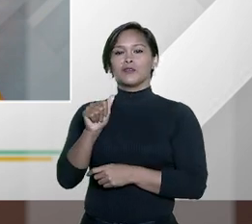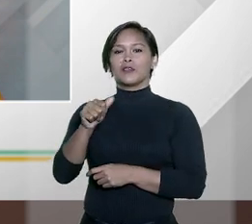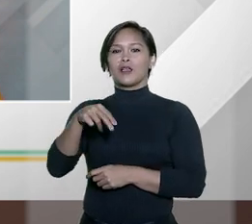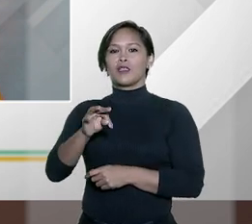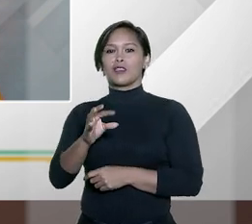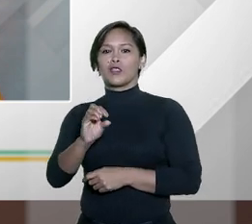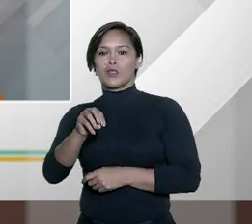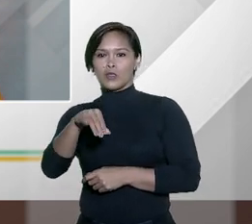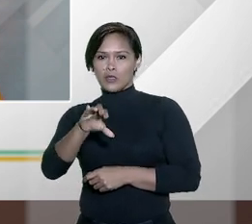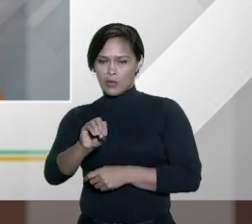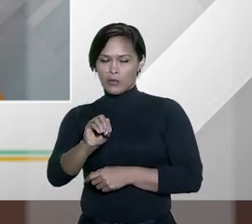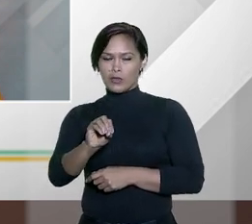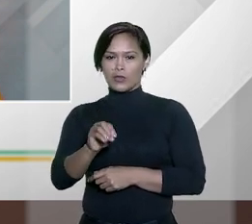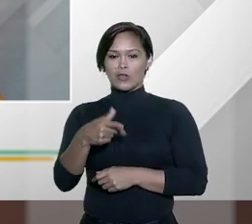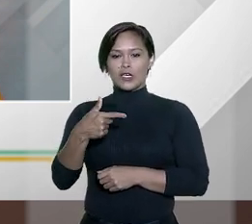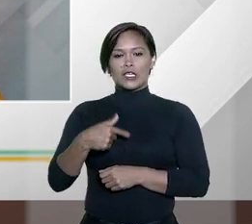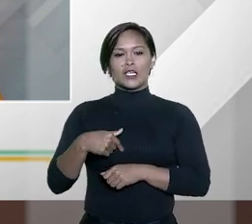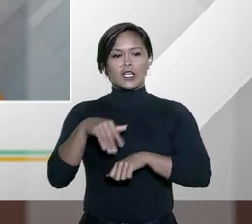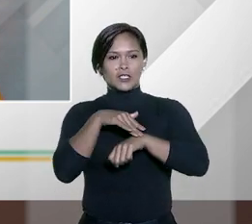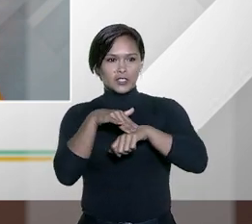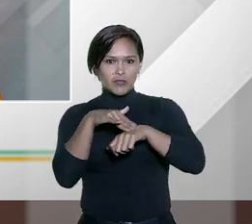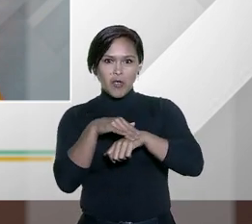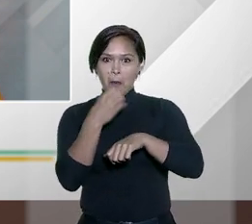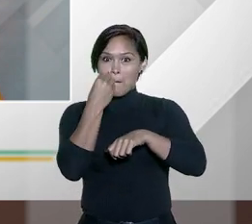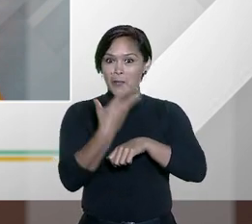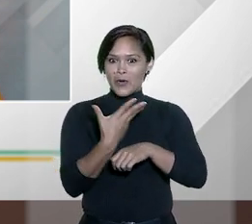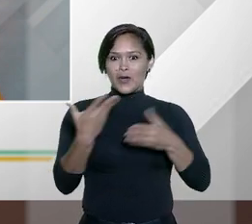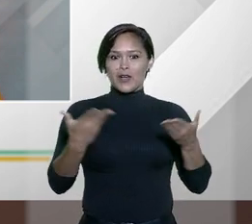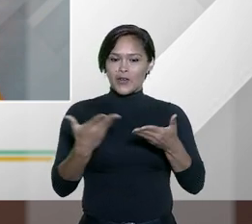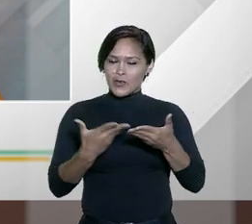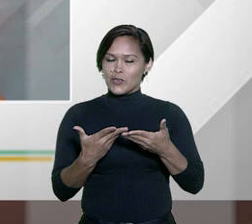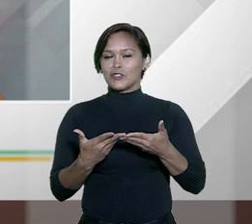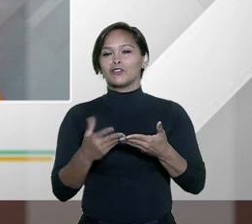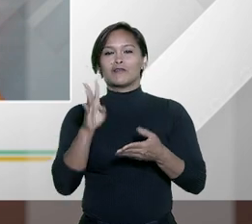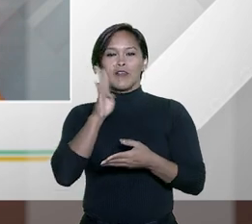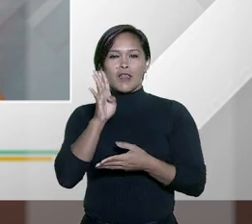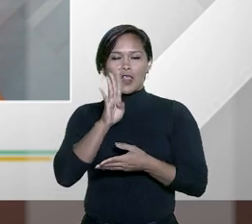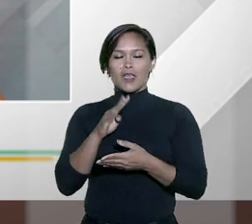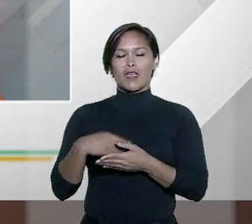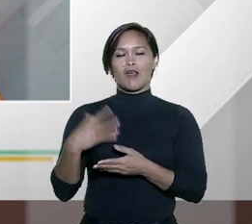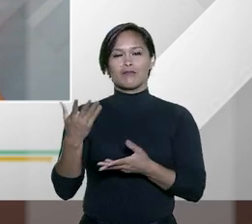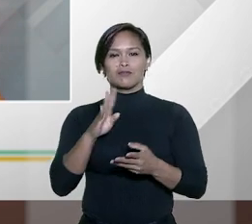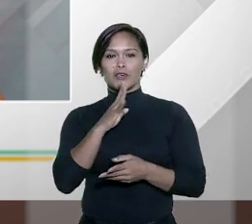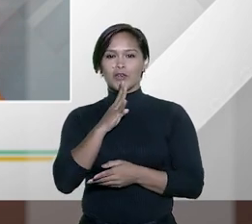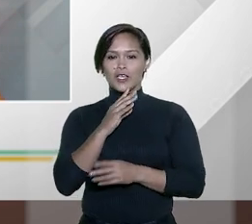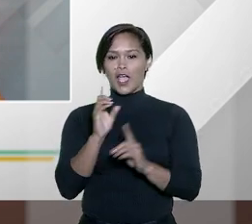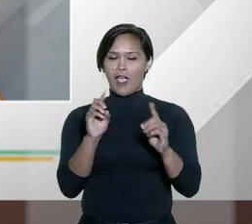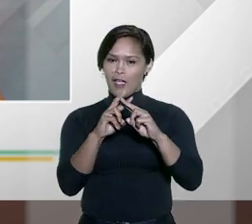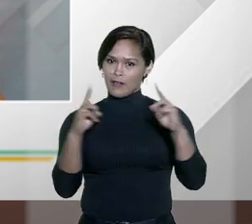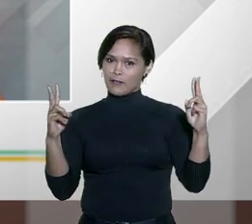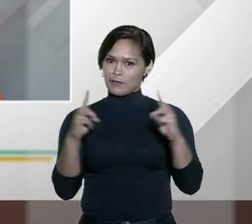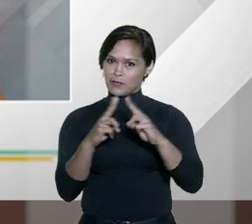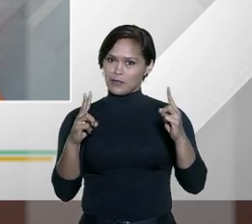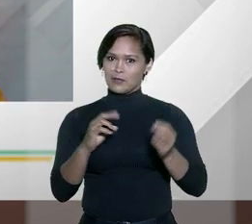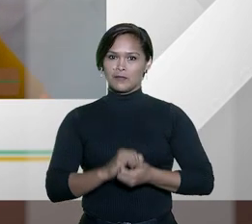Antunes, enfim. Que tivemos uma dobradinha muito bacana aqui, também foi um prazer conhecê-lo aqui, ainda que